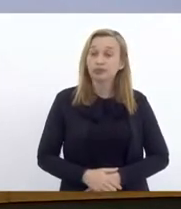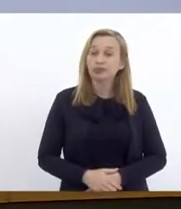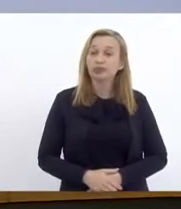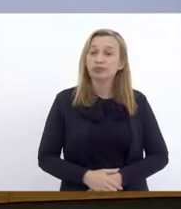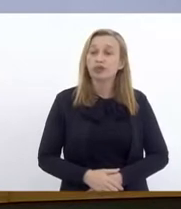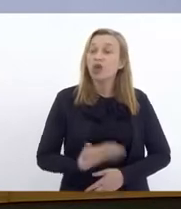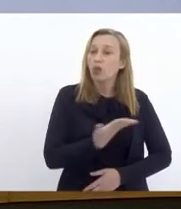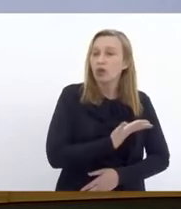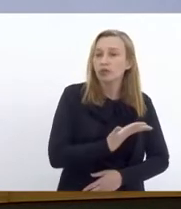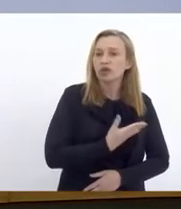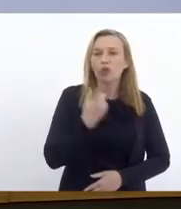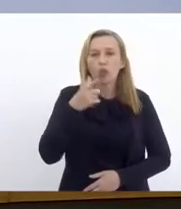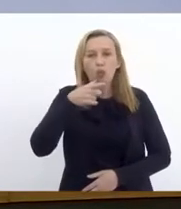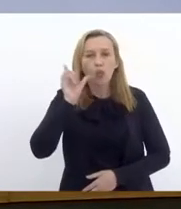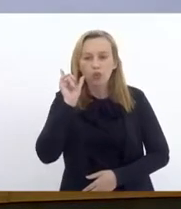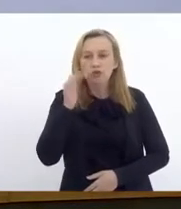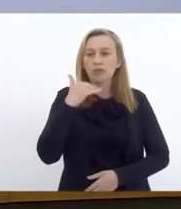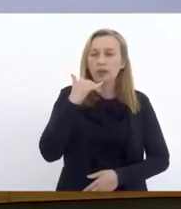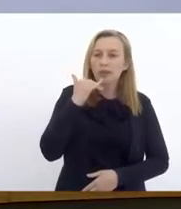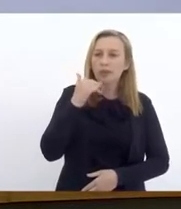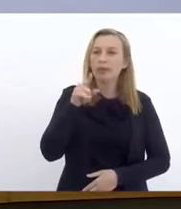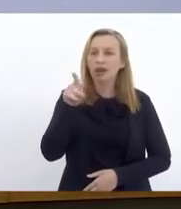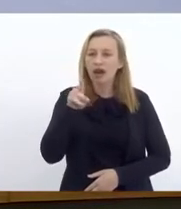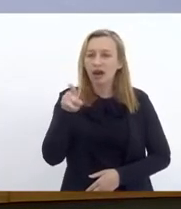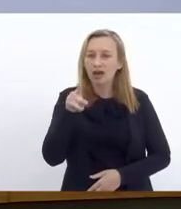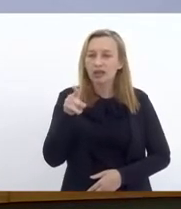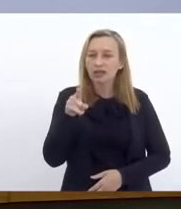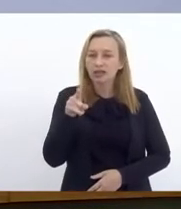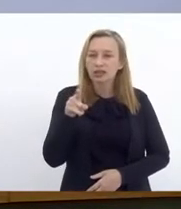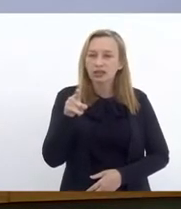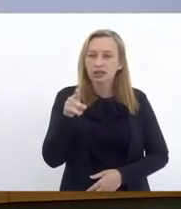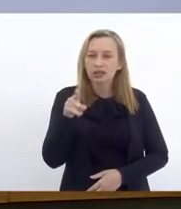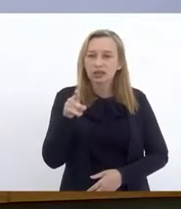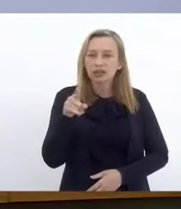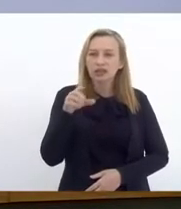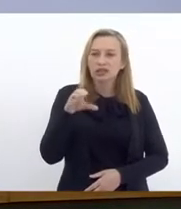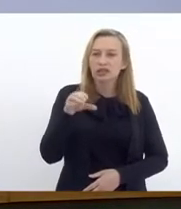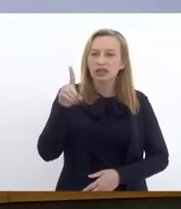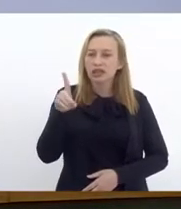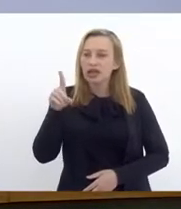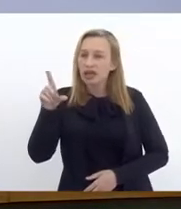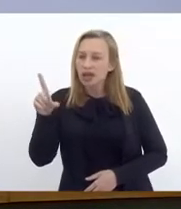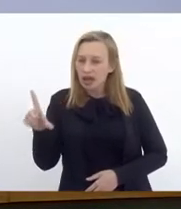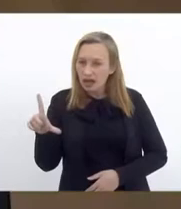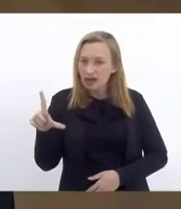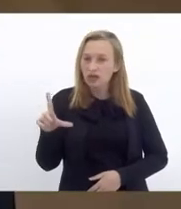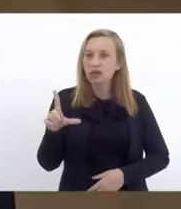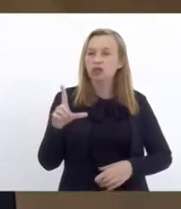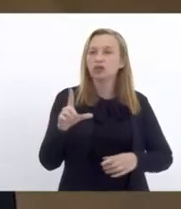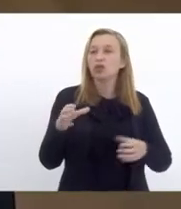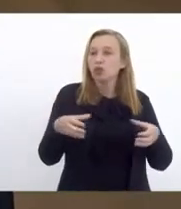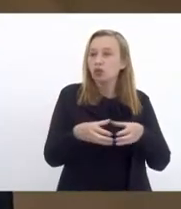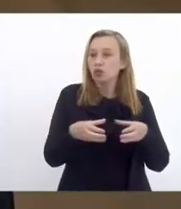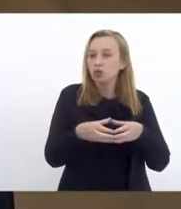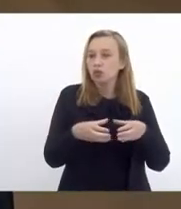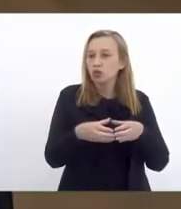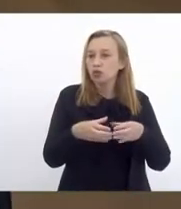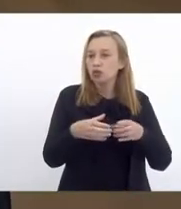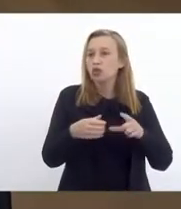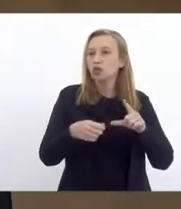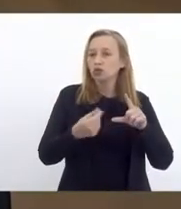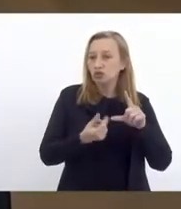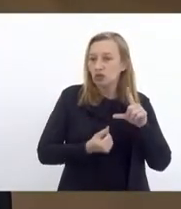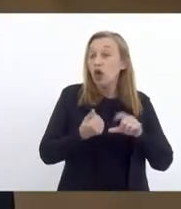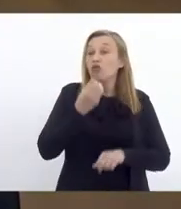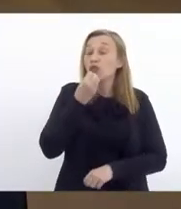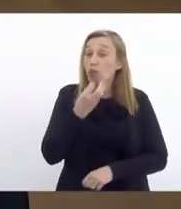O amigo participou ontem daquele bate-papo lá no CDL, no Clube de Diretores de Logistas, e foi muito, muito proveitoso